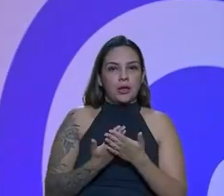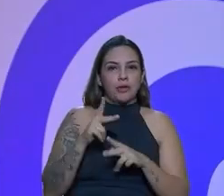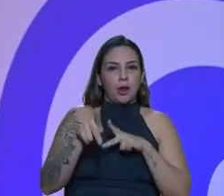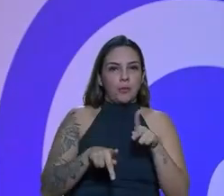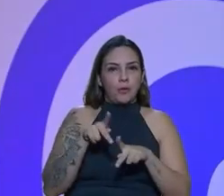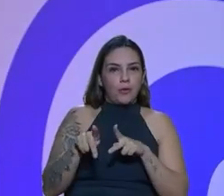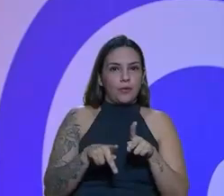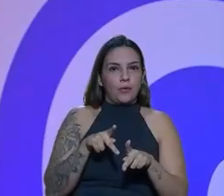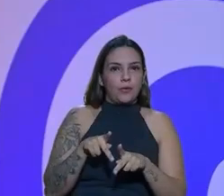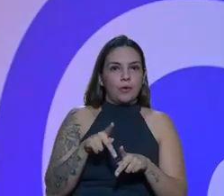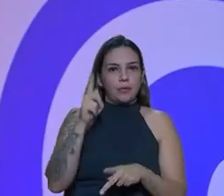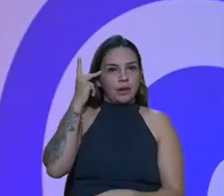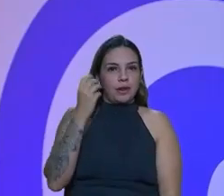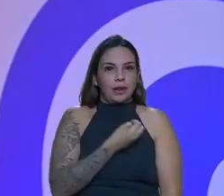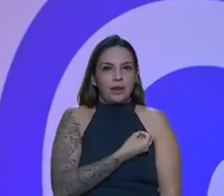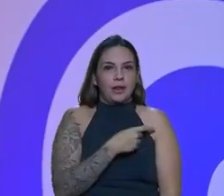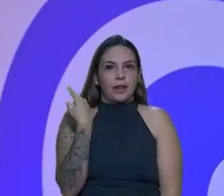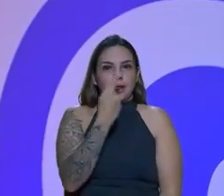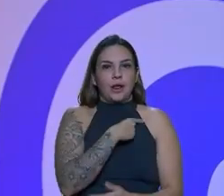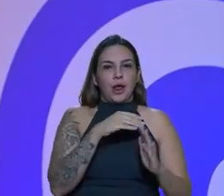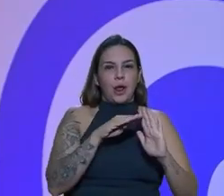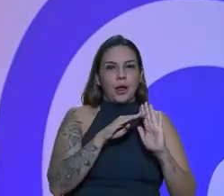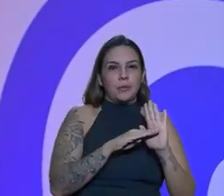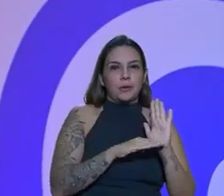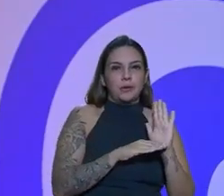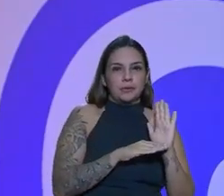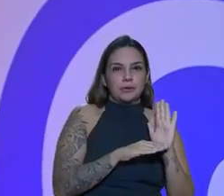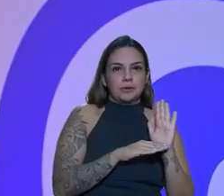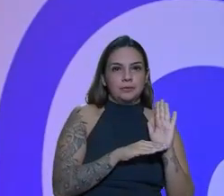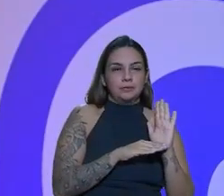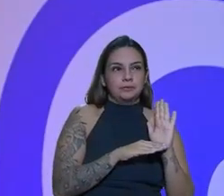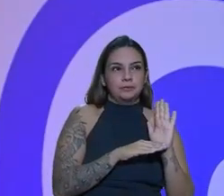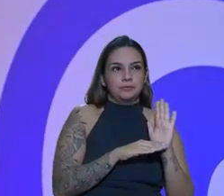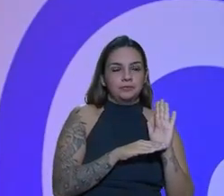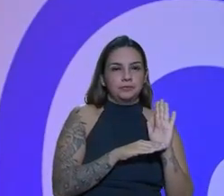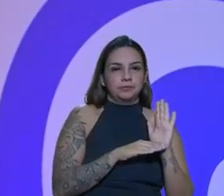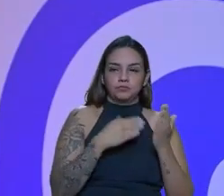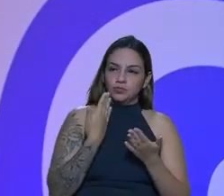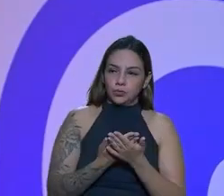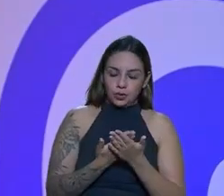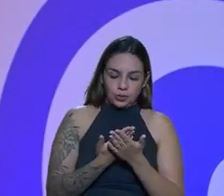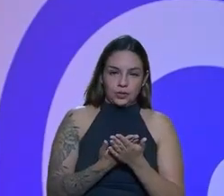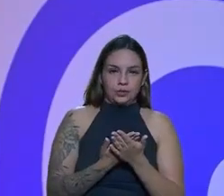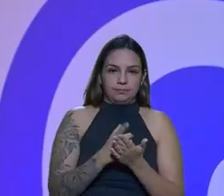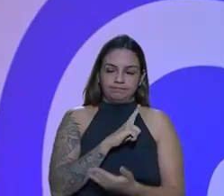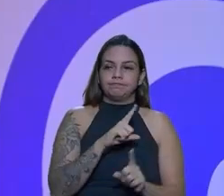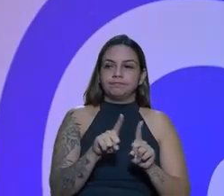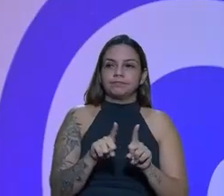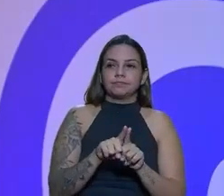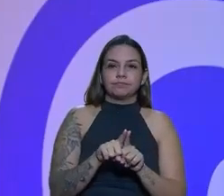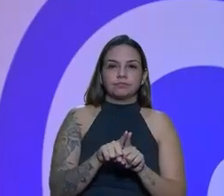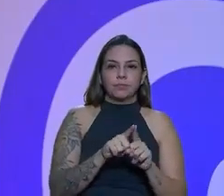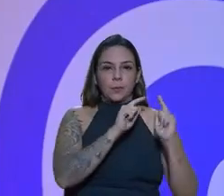de Araxá, para participar da nossa programação infanto-juvenil. Com os estudantes, temos também